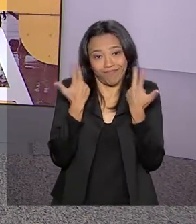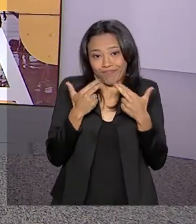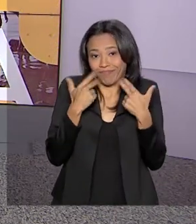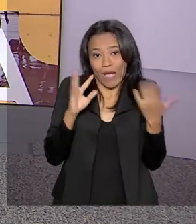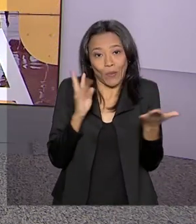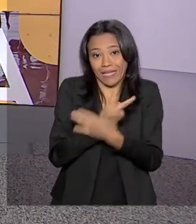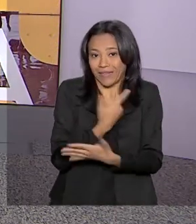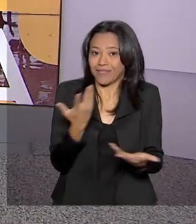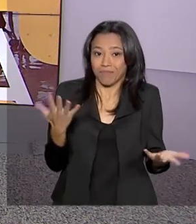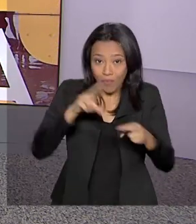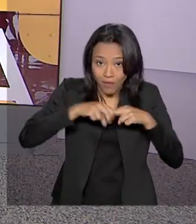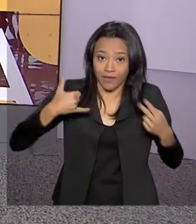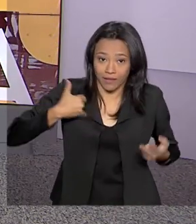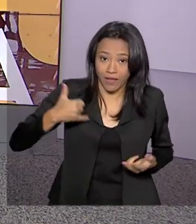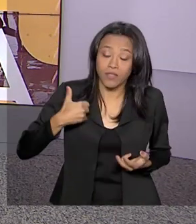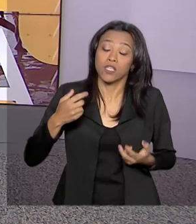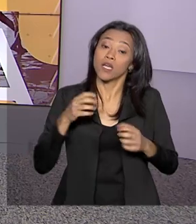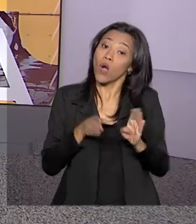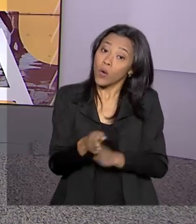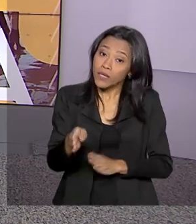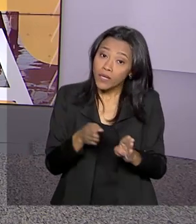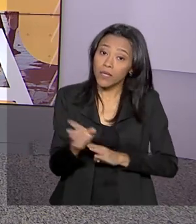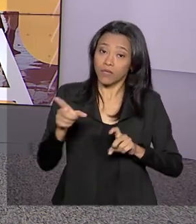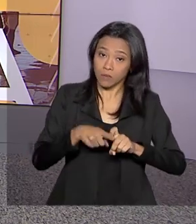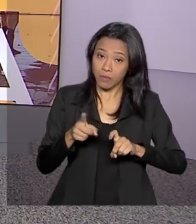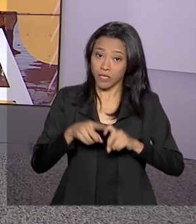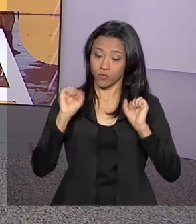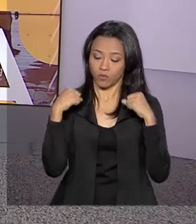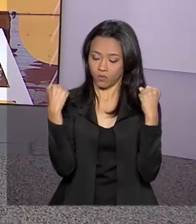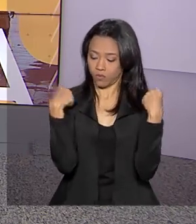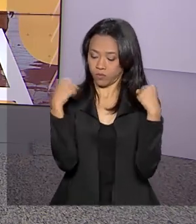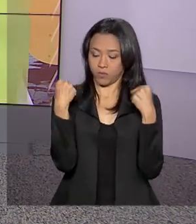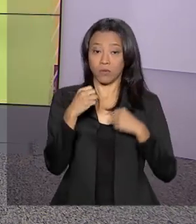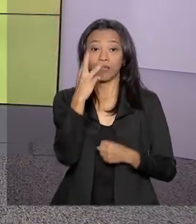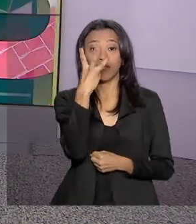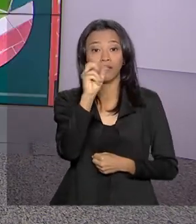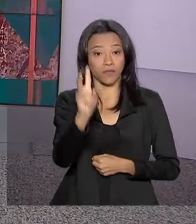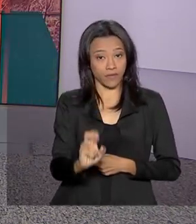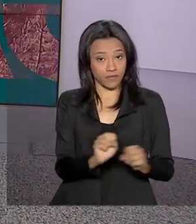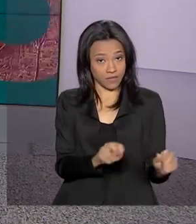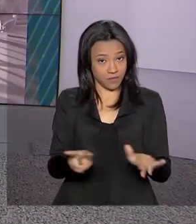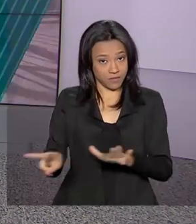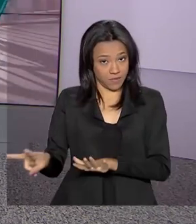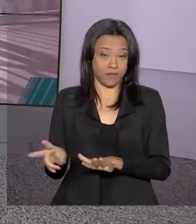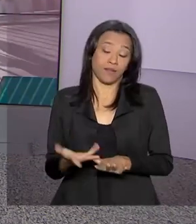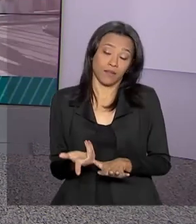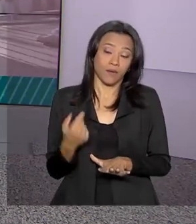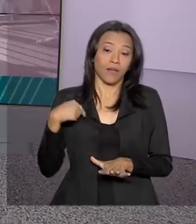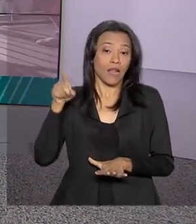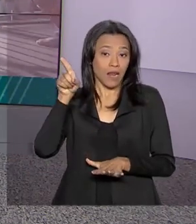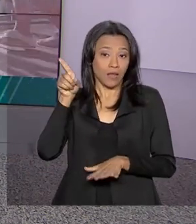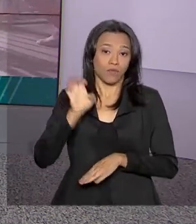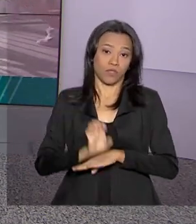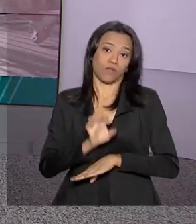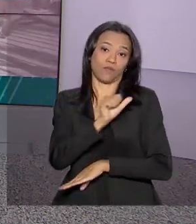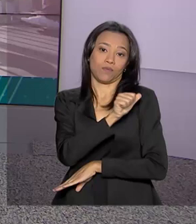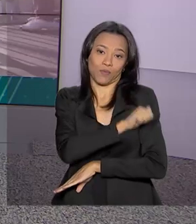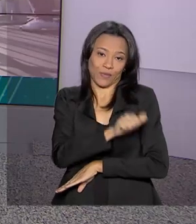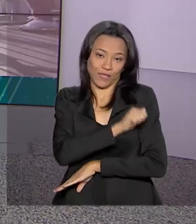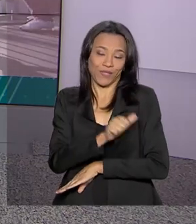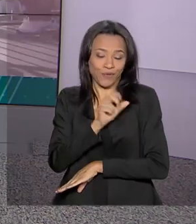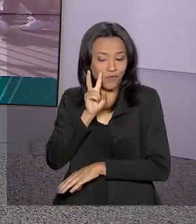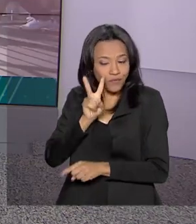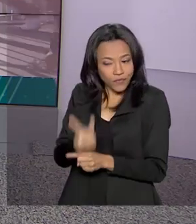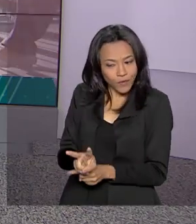os médicos recomendam musculação pelo menos 3 vezes por semana. No Rio de Janeiro, o repórter Tiago Pimenta conferiu uma sessão